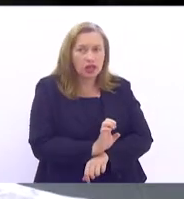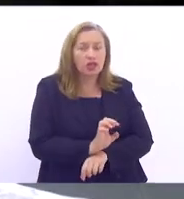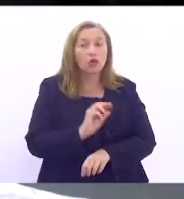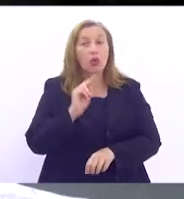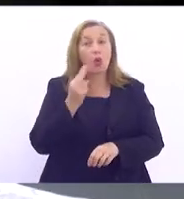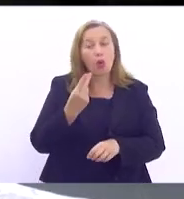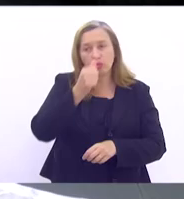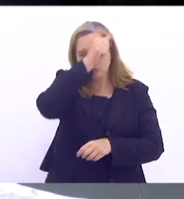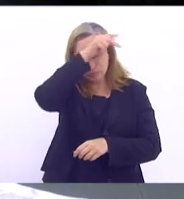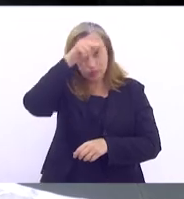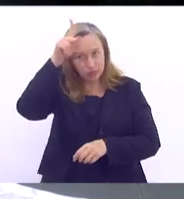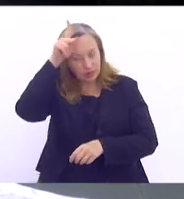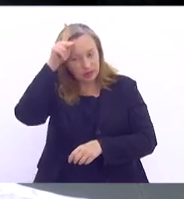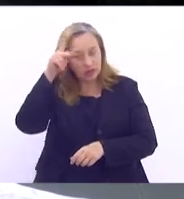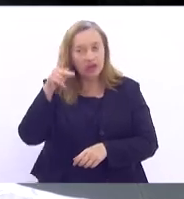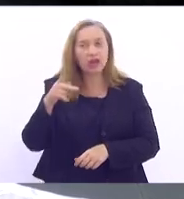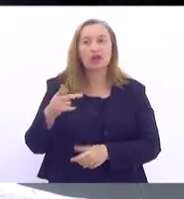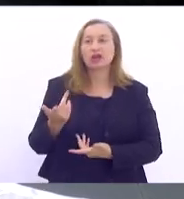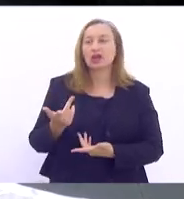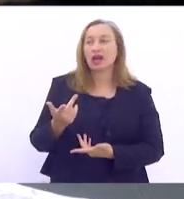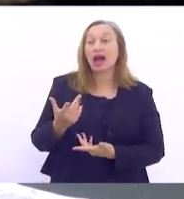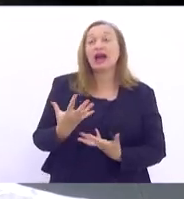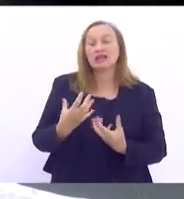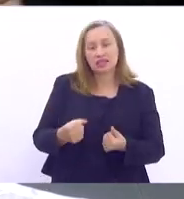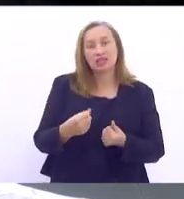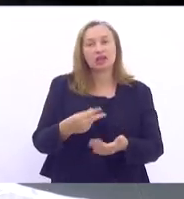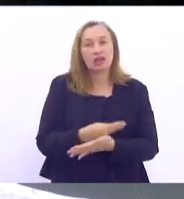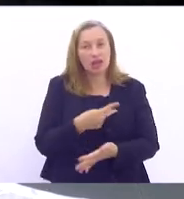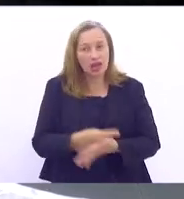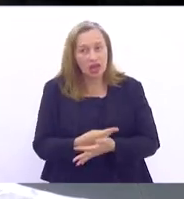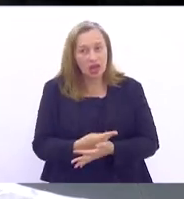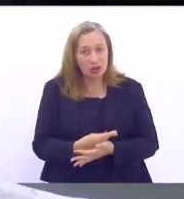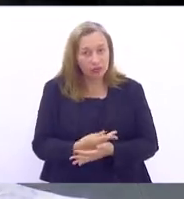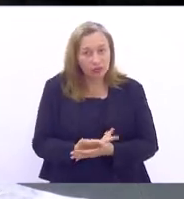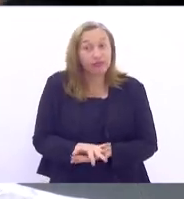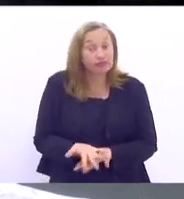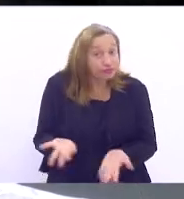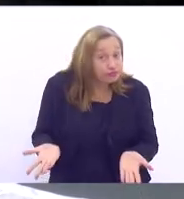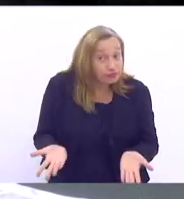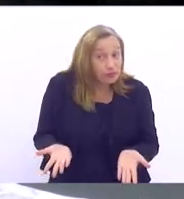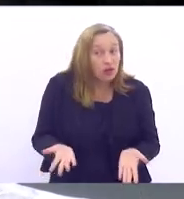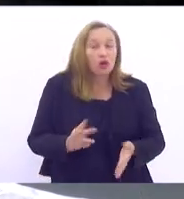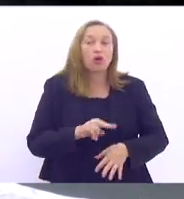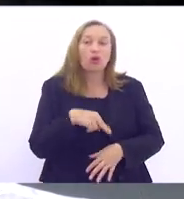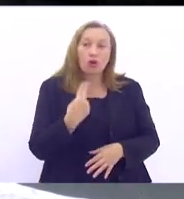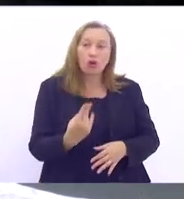administrará algum estado. Ou estão concedidos, ou